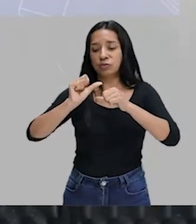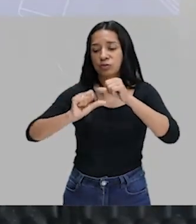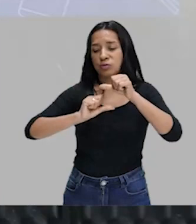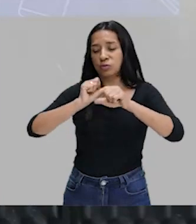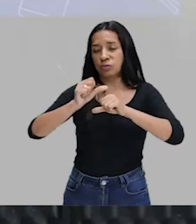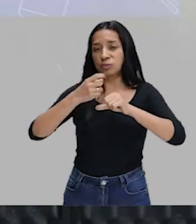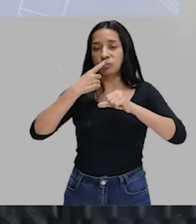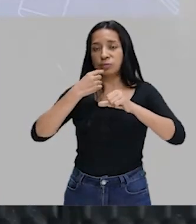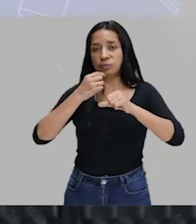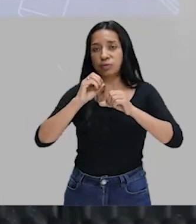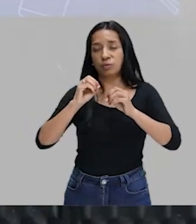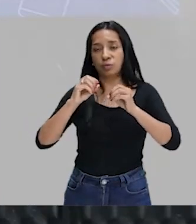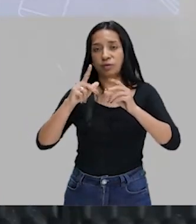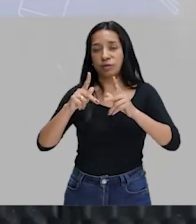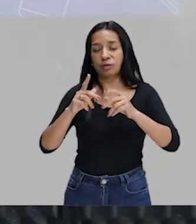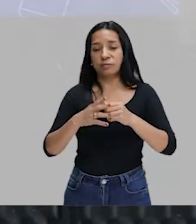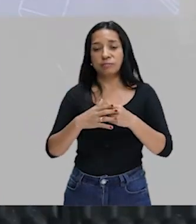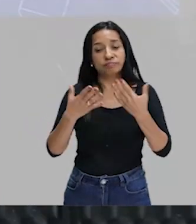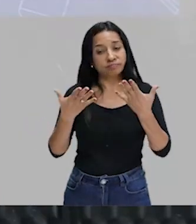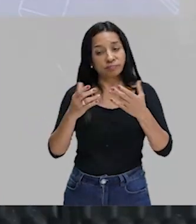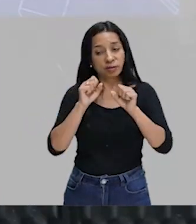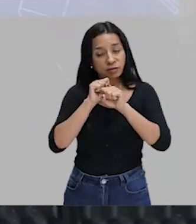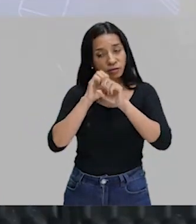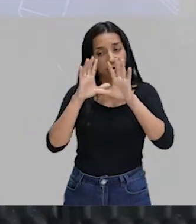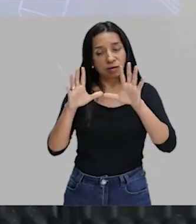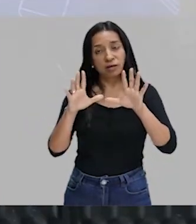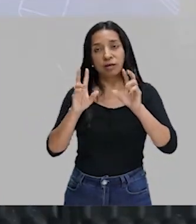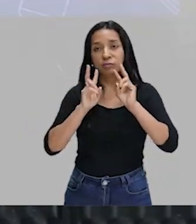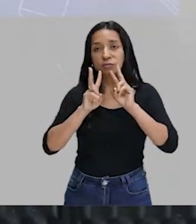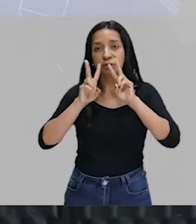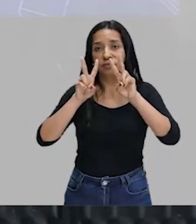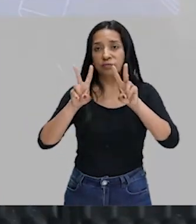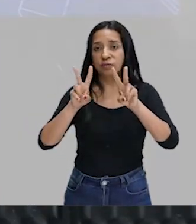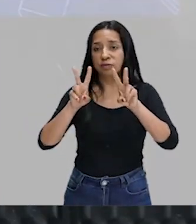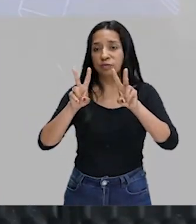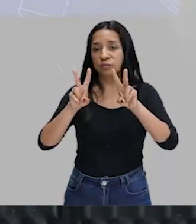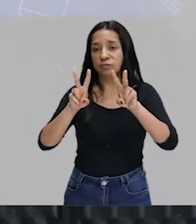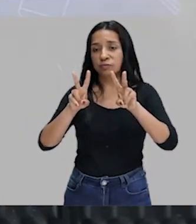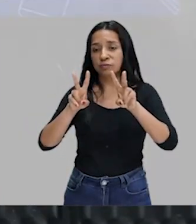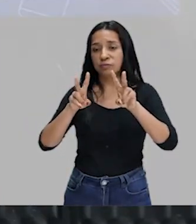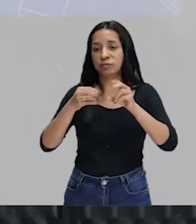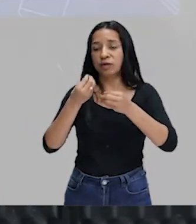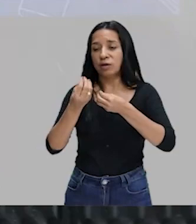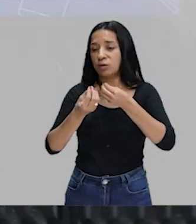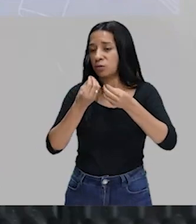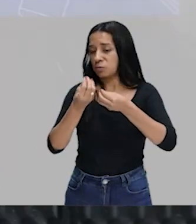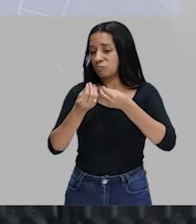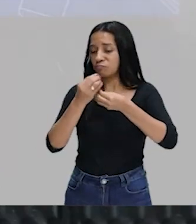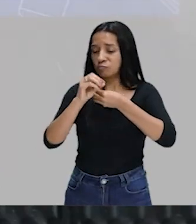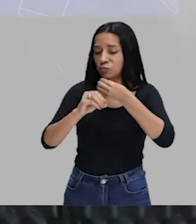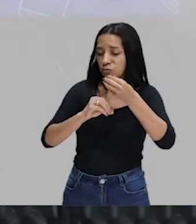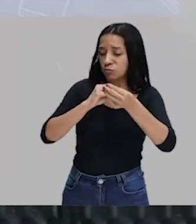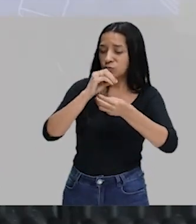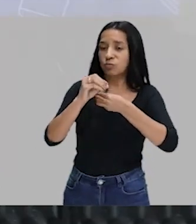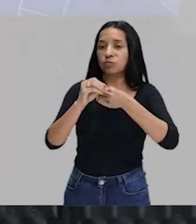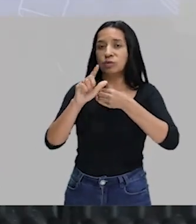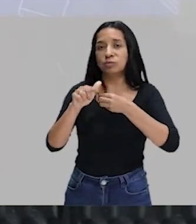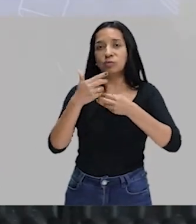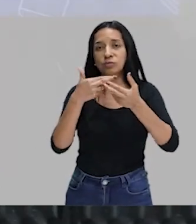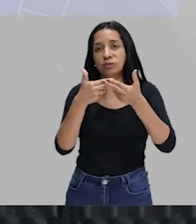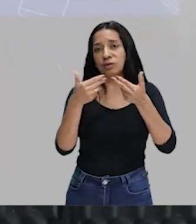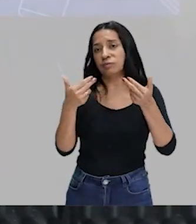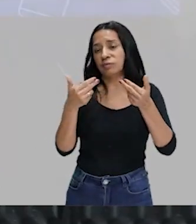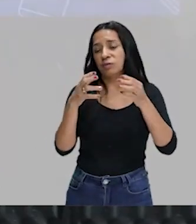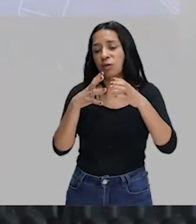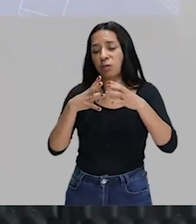ok? Logicamente que o que nós estamos olhando ali é resultado de muitos outros fatores. Não é que ele se tornou